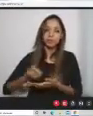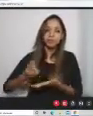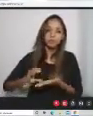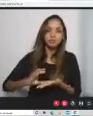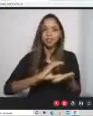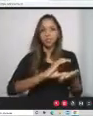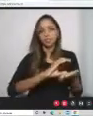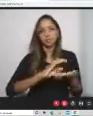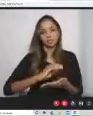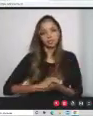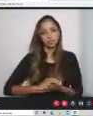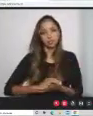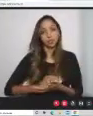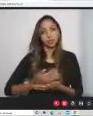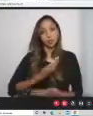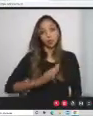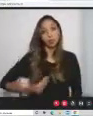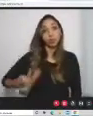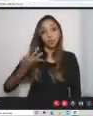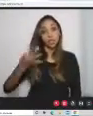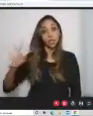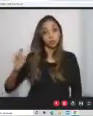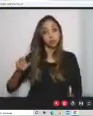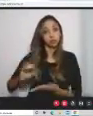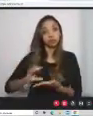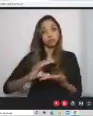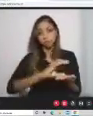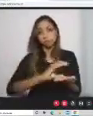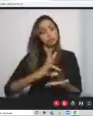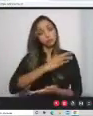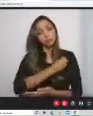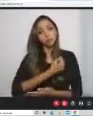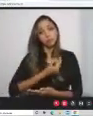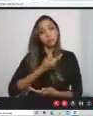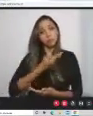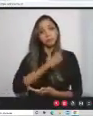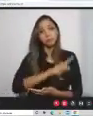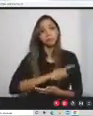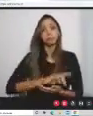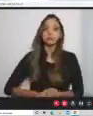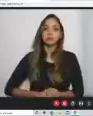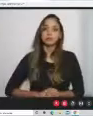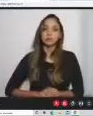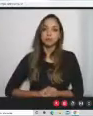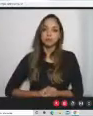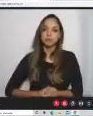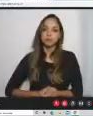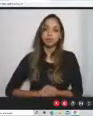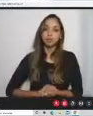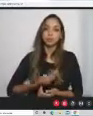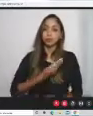nível de governo federal para a saúde, Tiago, ele vai vir. Porque o governo